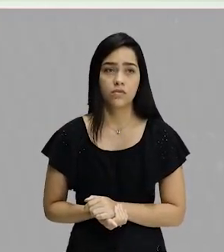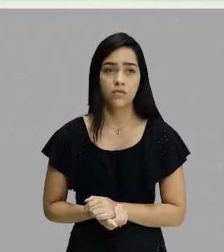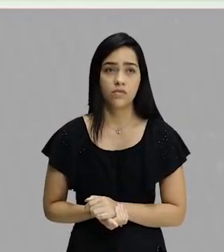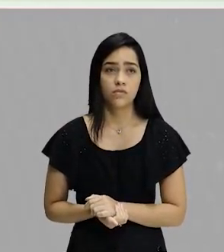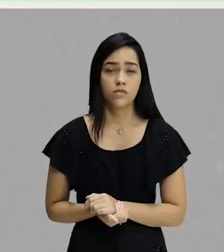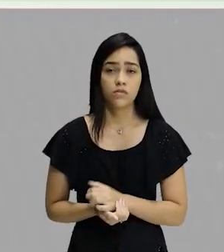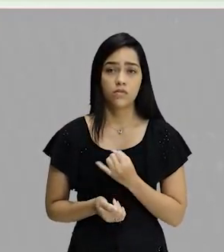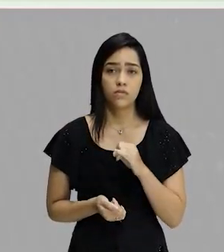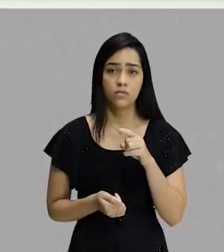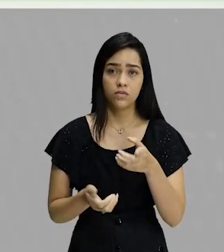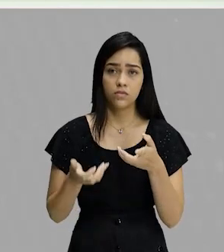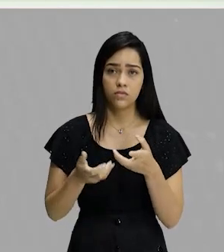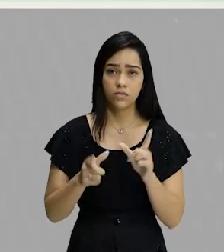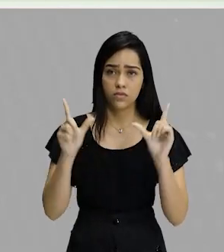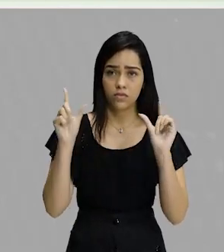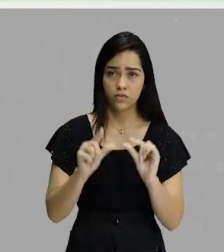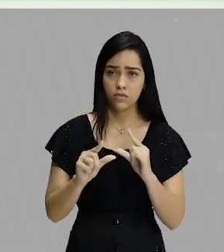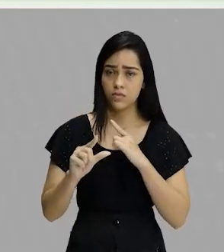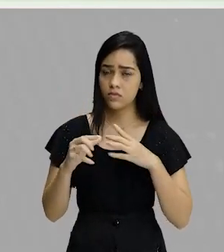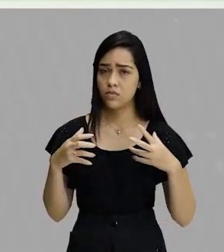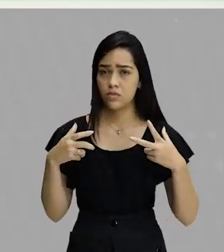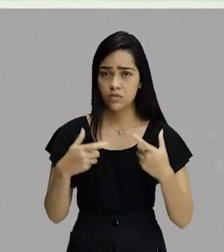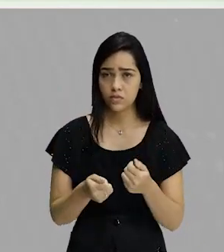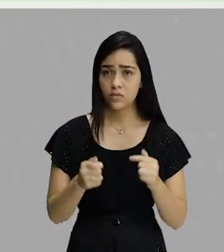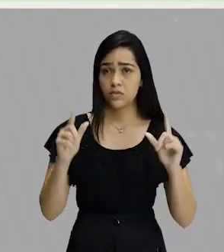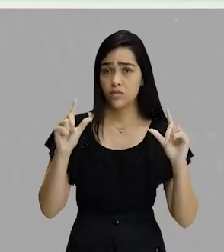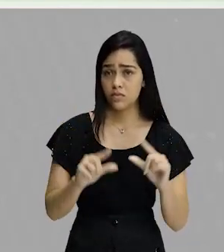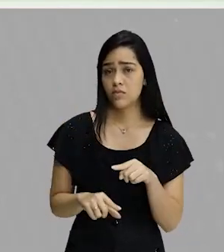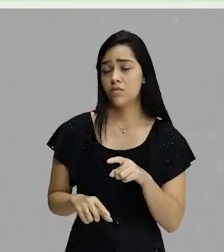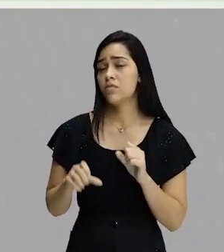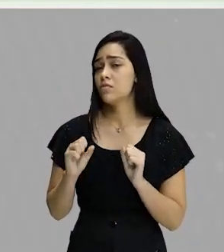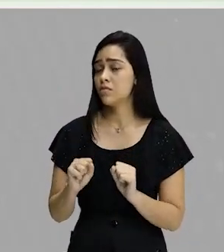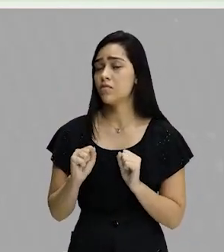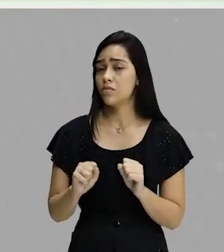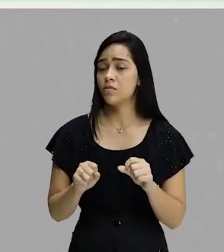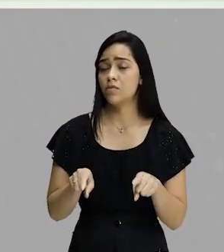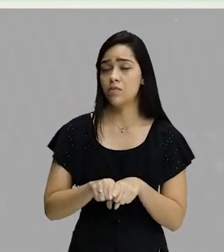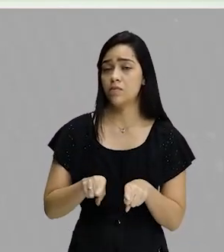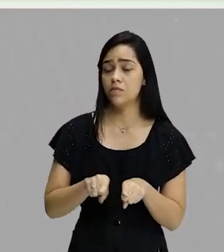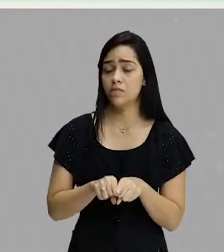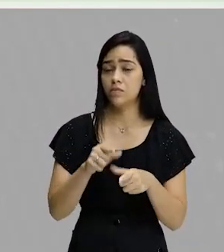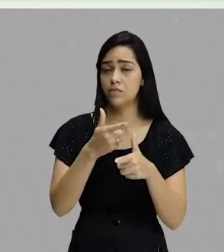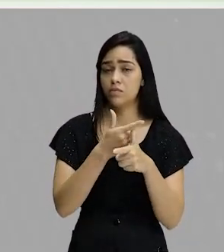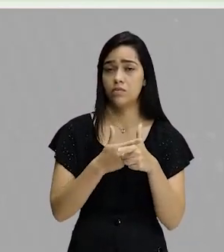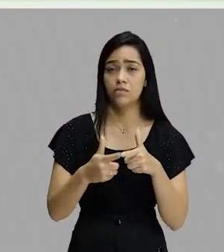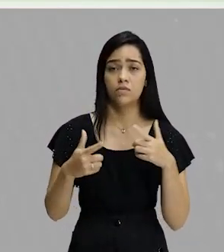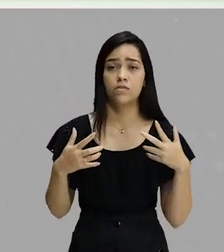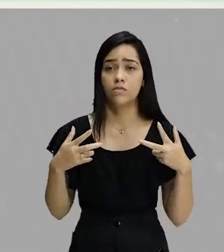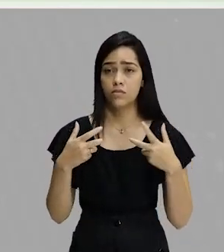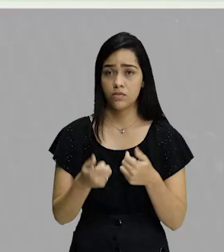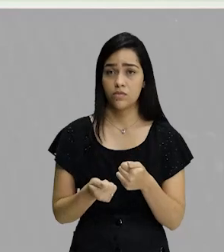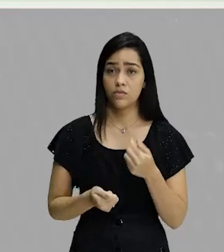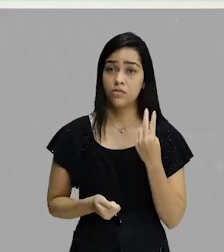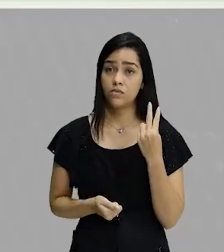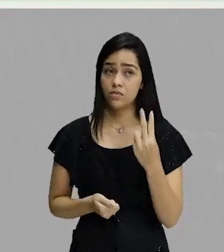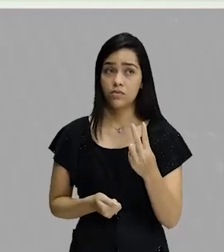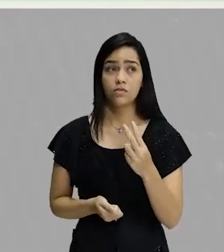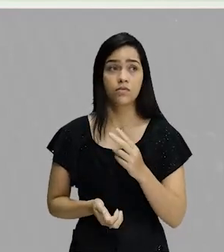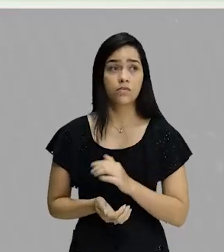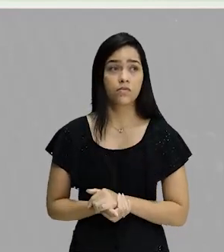Então, mas se você quiser reduzir essa equação, tornar ela menor, você pode também aqui, ó, dividir todo mundo por 2.